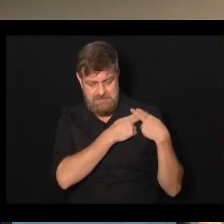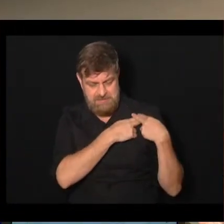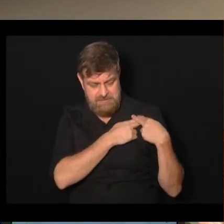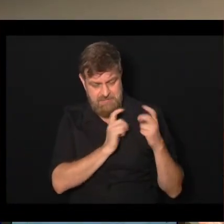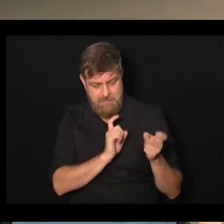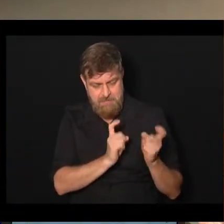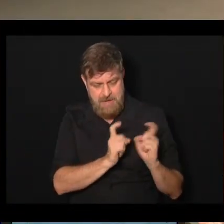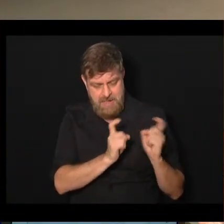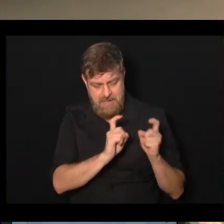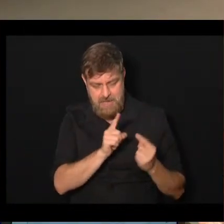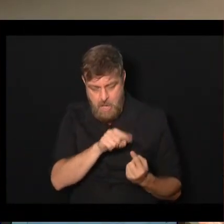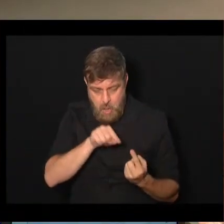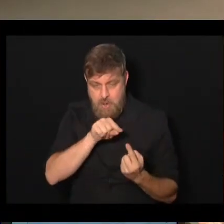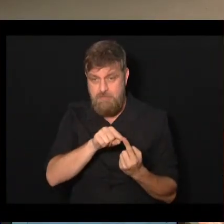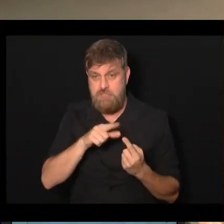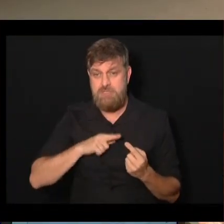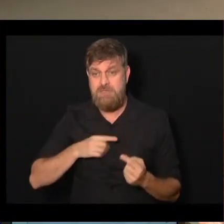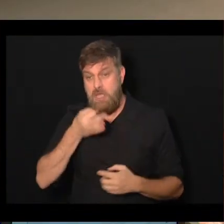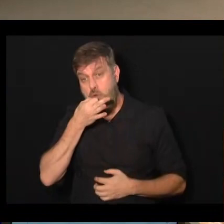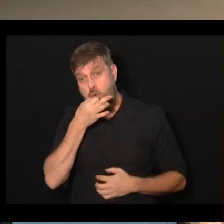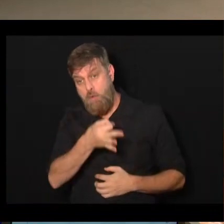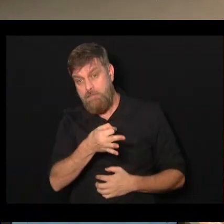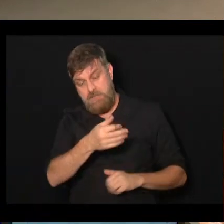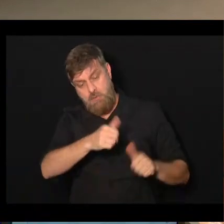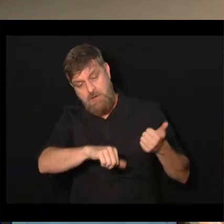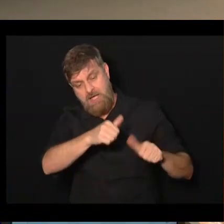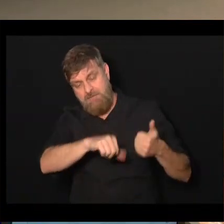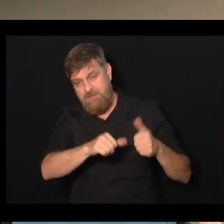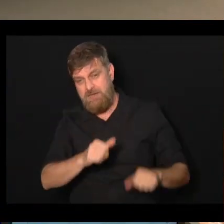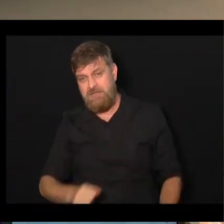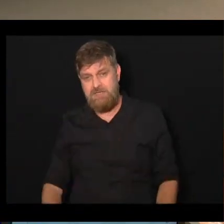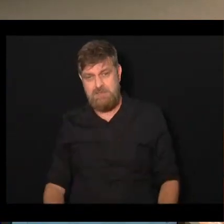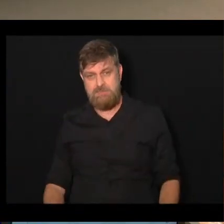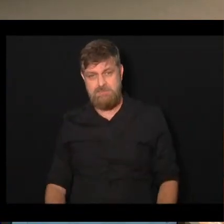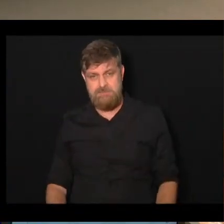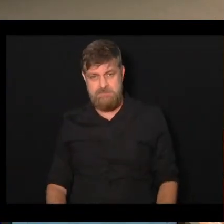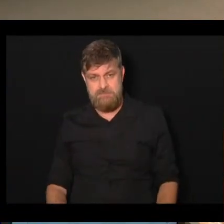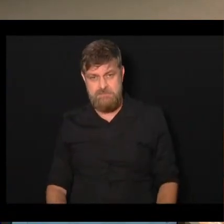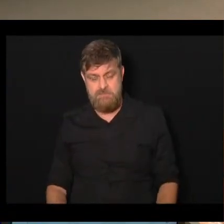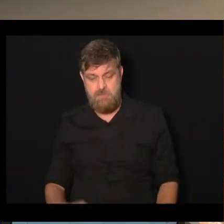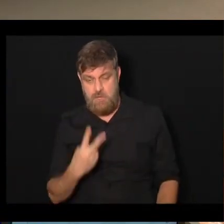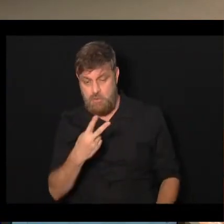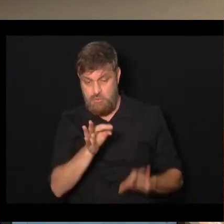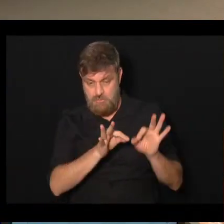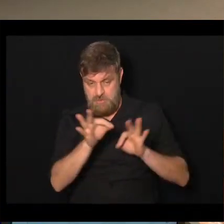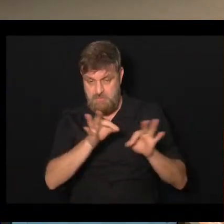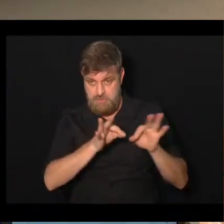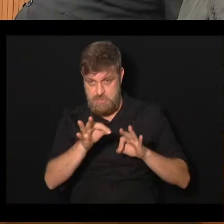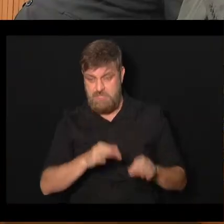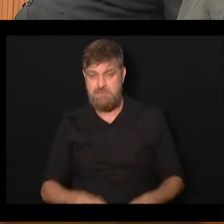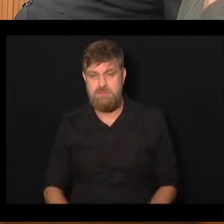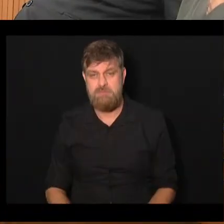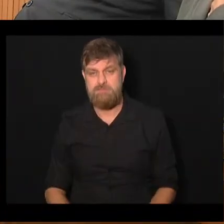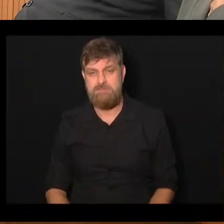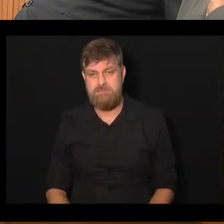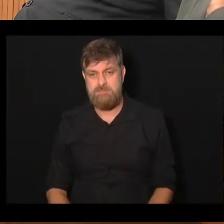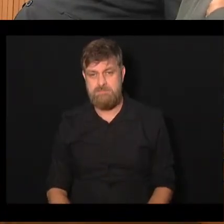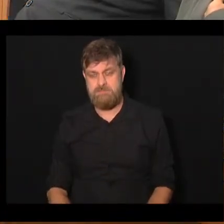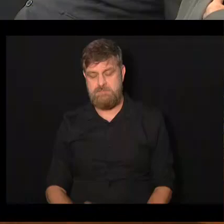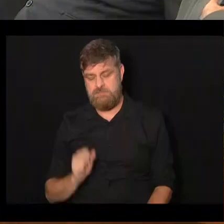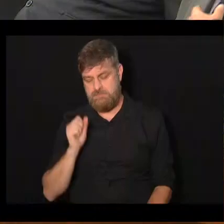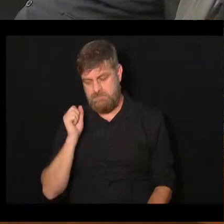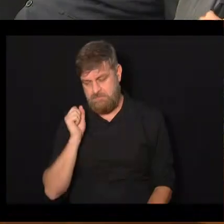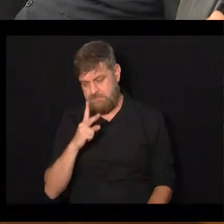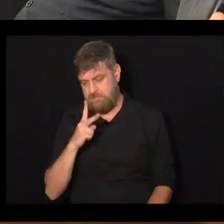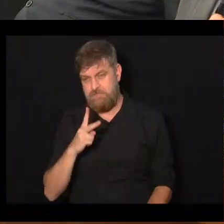reunirá para que possa exarar parecer em conjunto desses dois projetos. Pois não, vereador Luiz Henrique